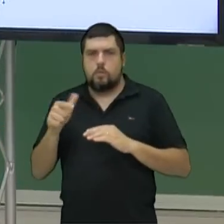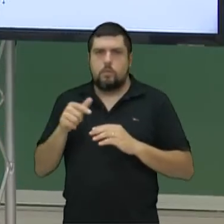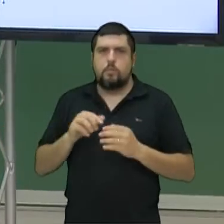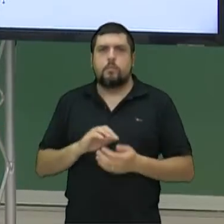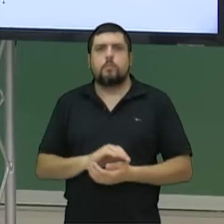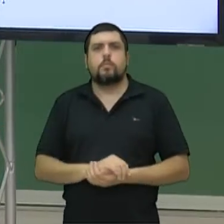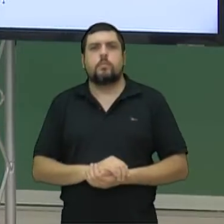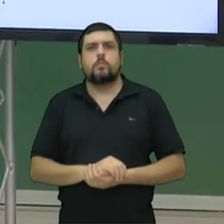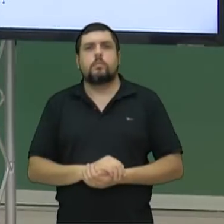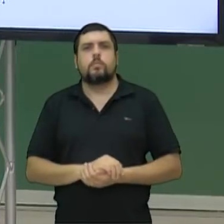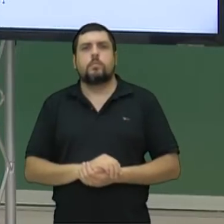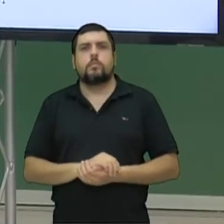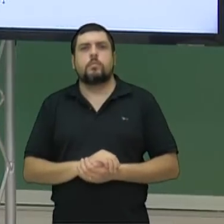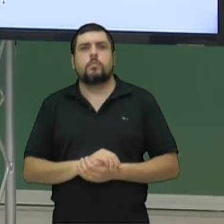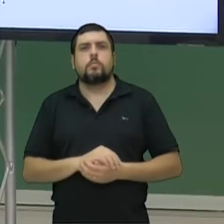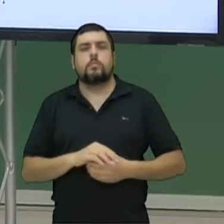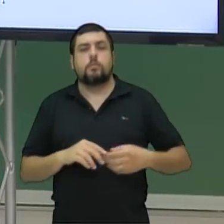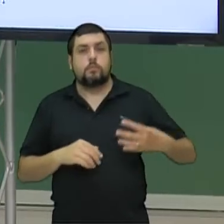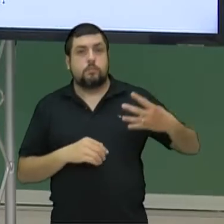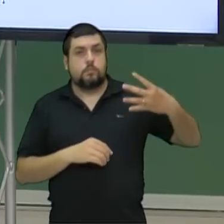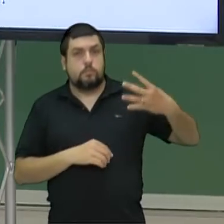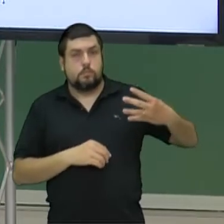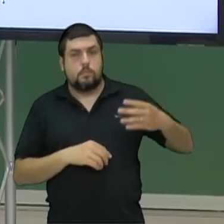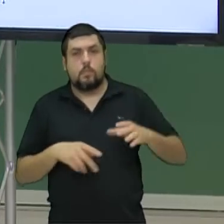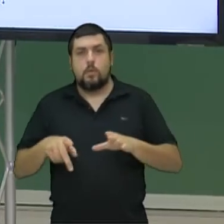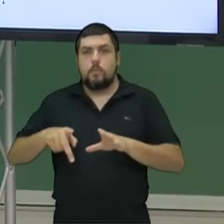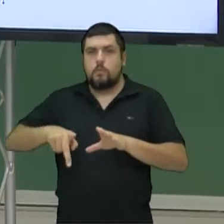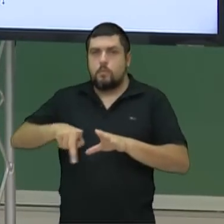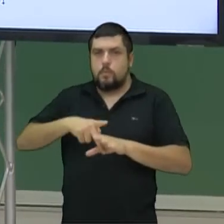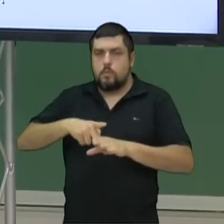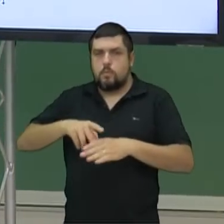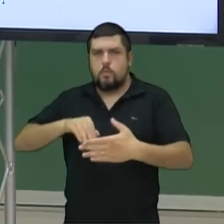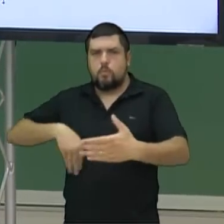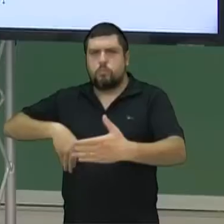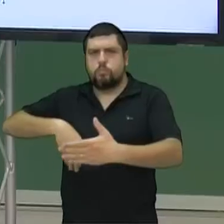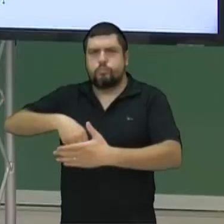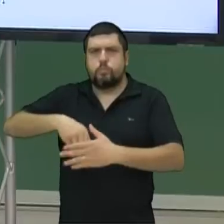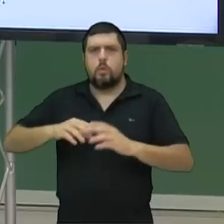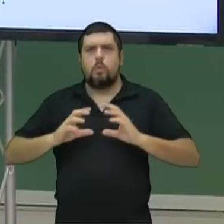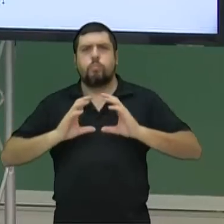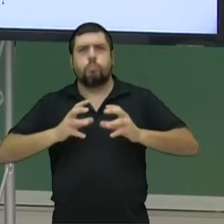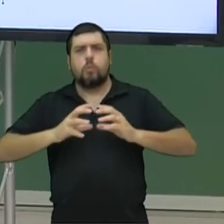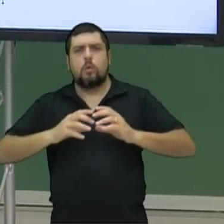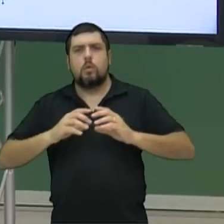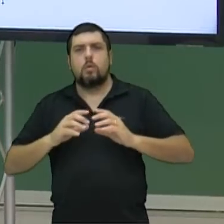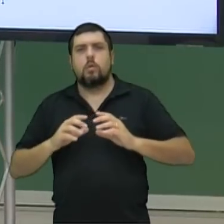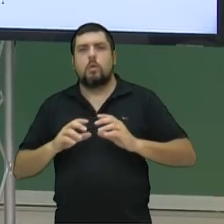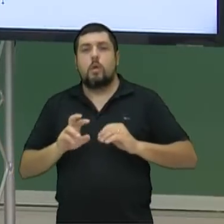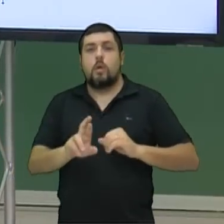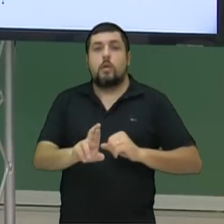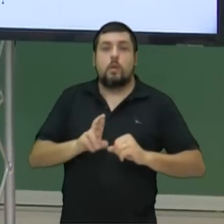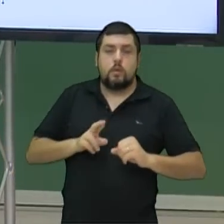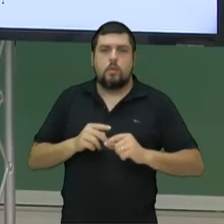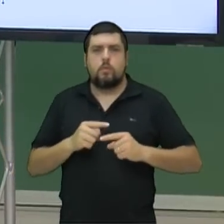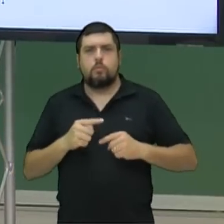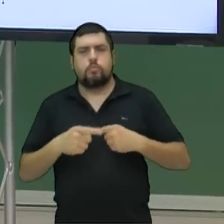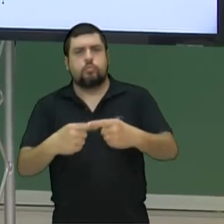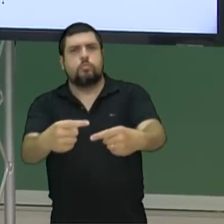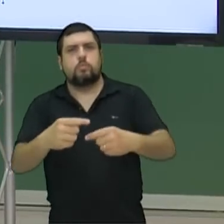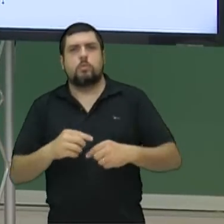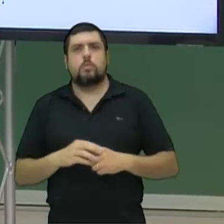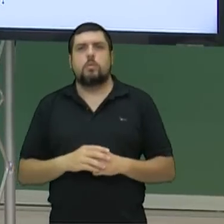ali. 4. O pé chuta a bola, reação, a bola adquire velocidade. Novamente, isso aqui é